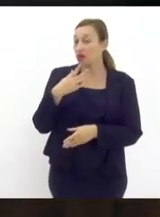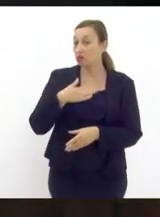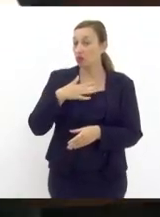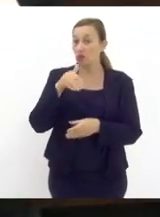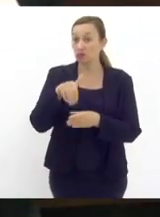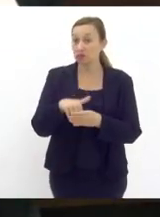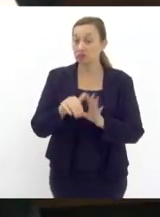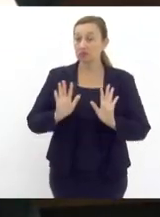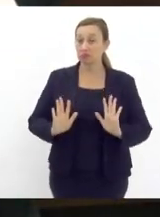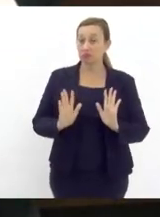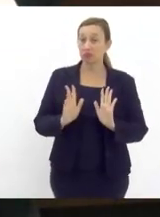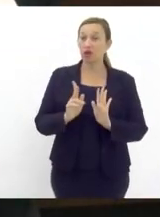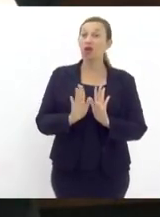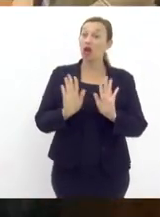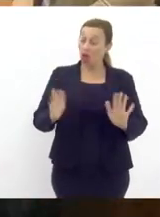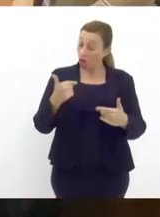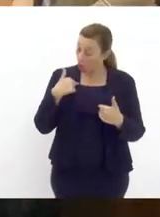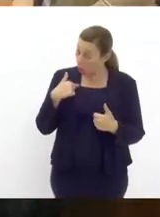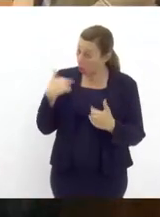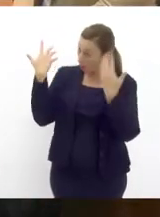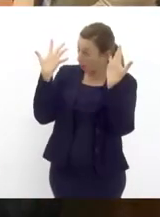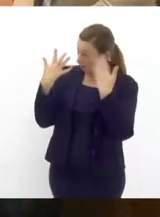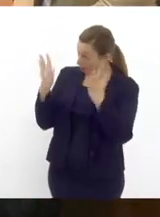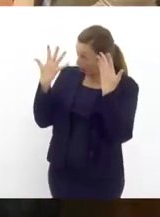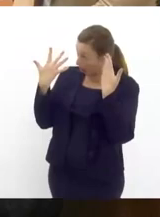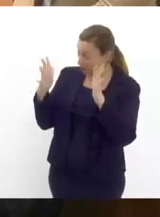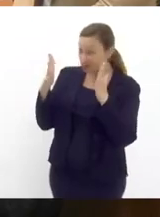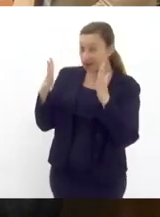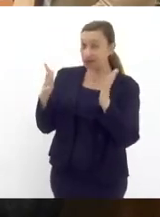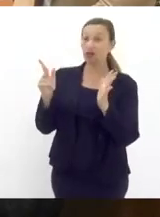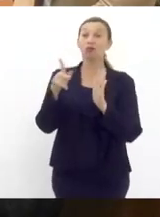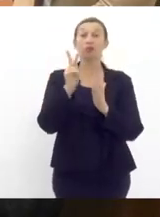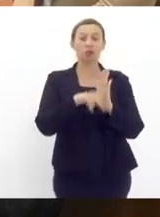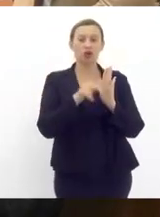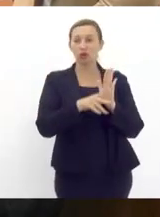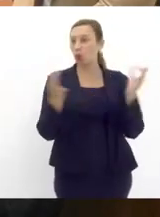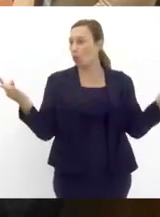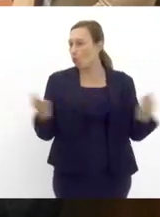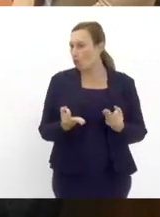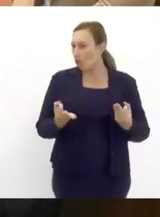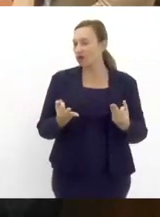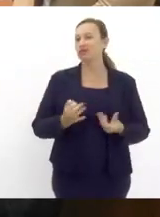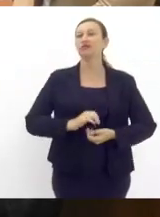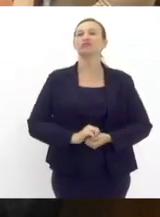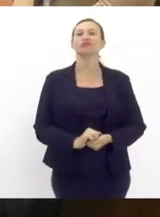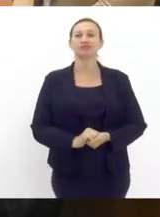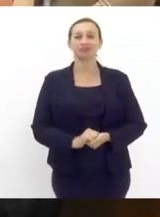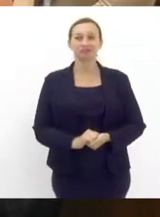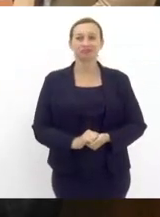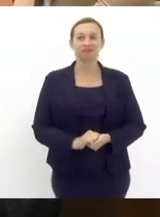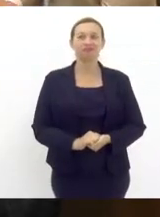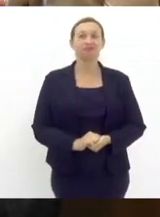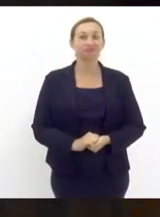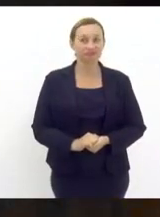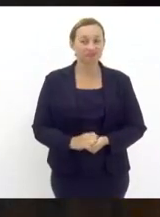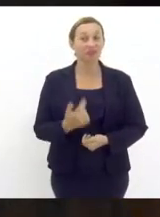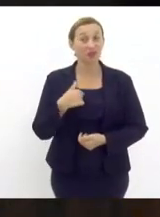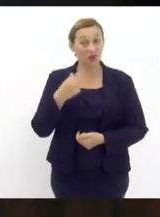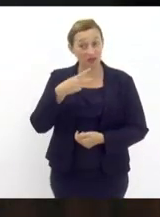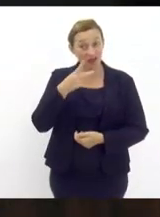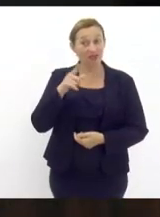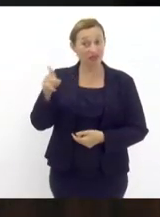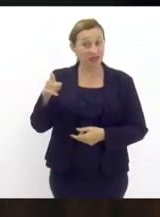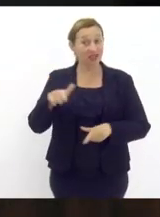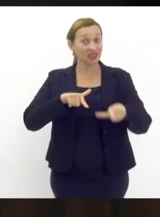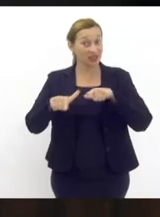queria dizer que eu elogiei eu no mérito projeto é ótimo é que eu ia falar que você tava